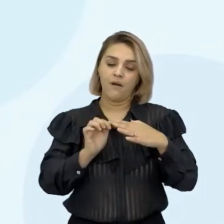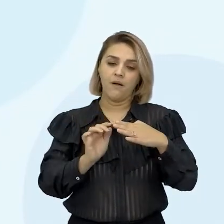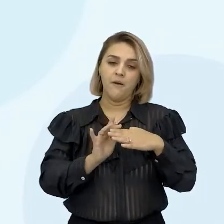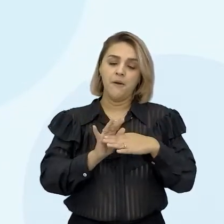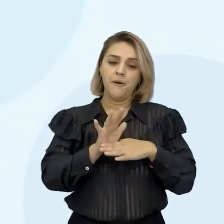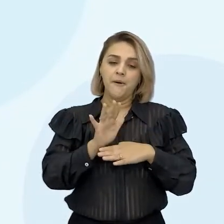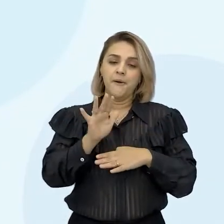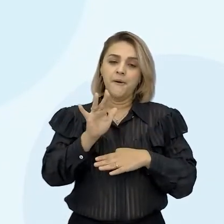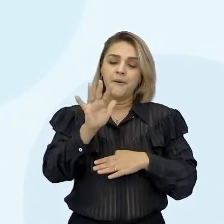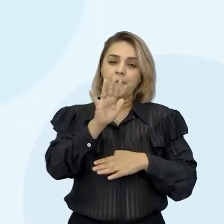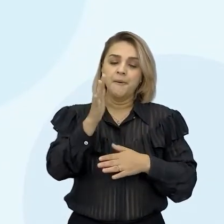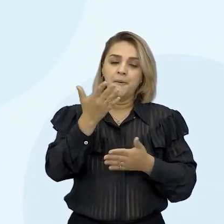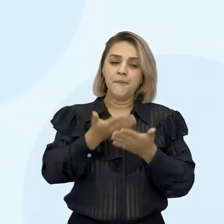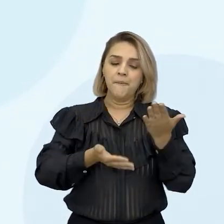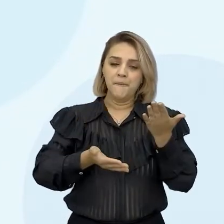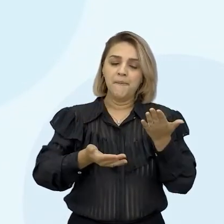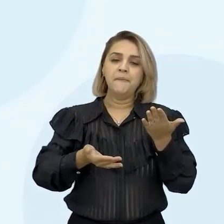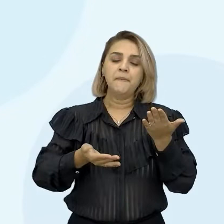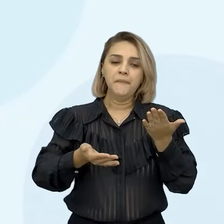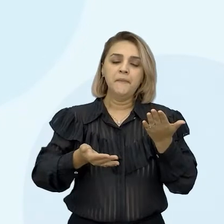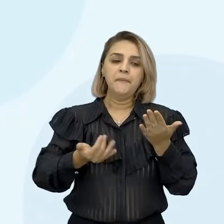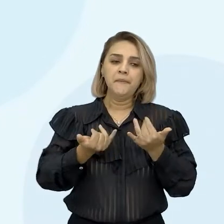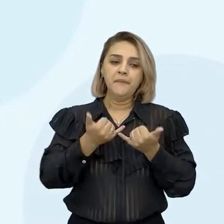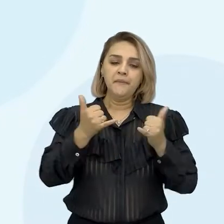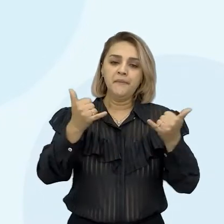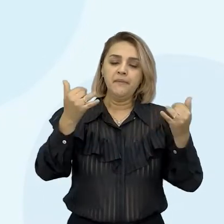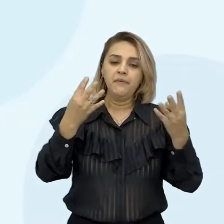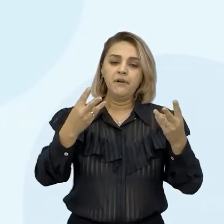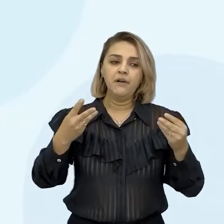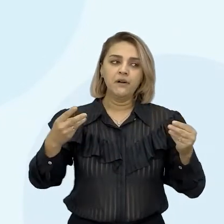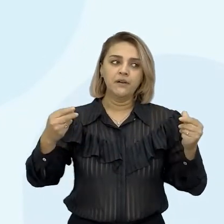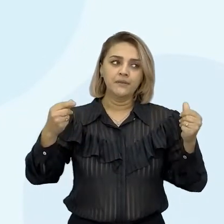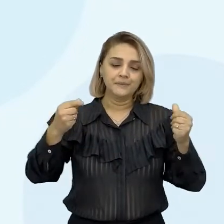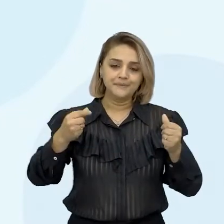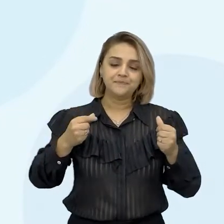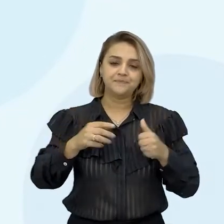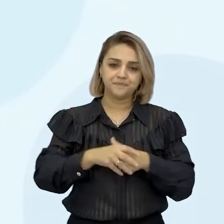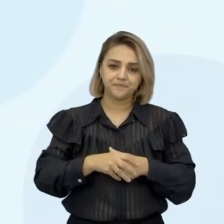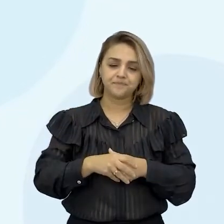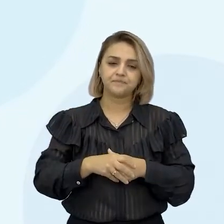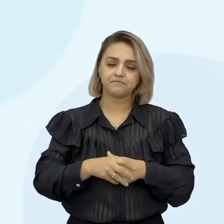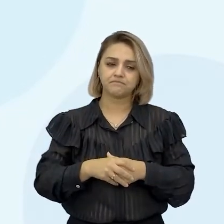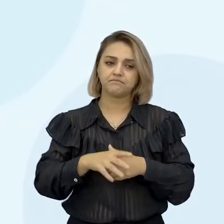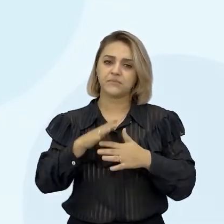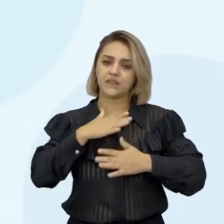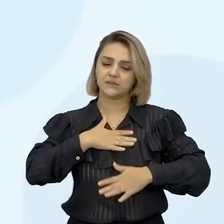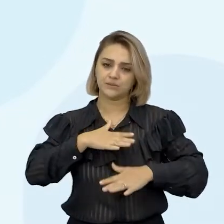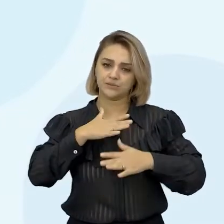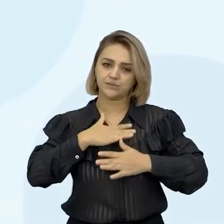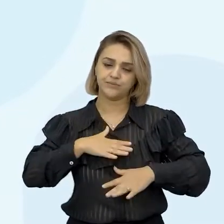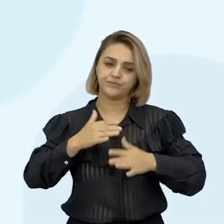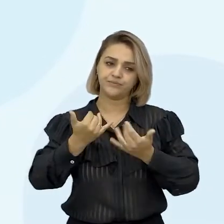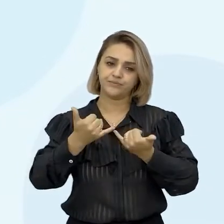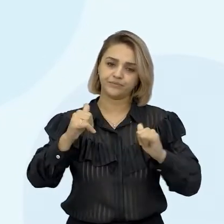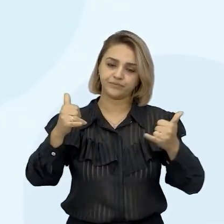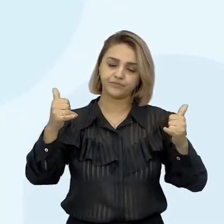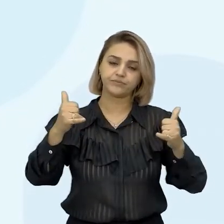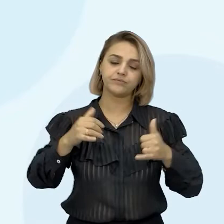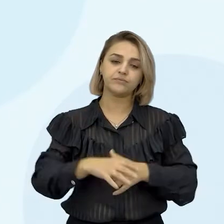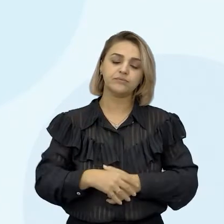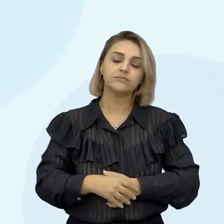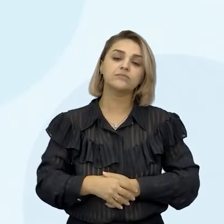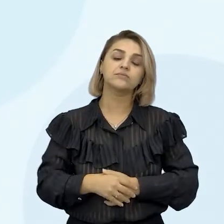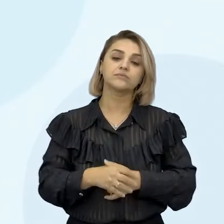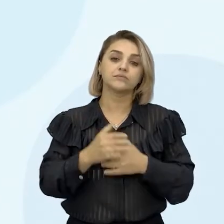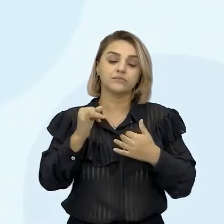ali a energia em forma de calor e daquela Almada digamos assim para os elétrons para corrente elétrica